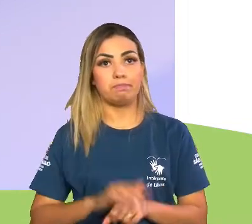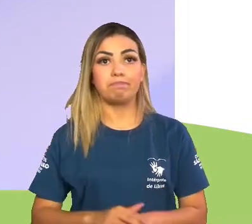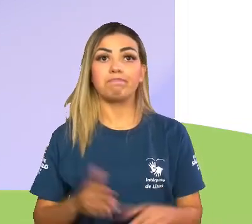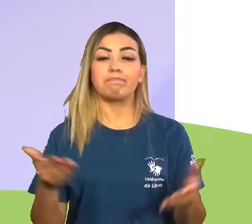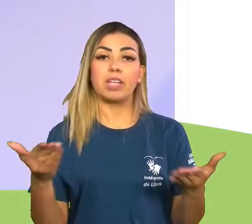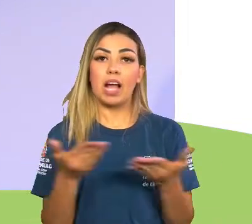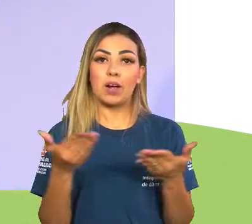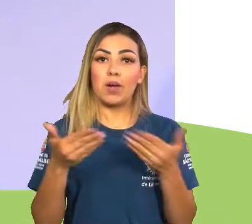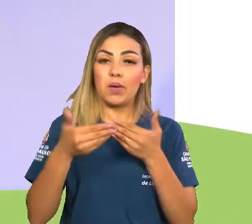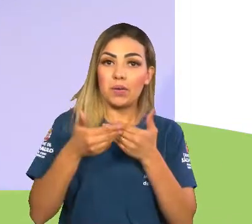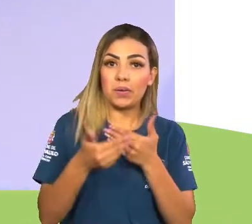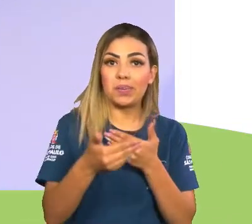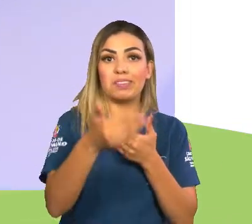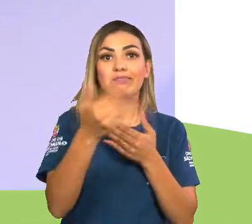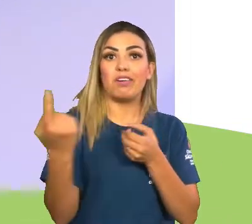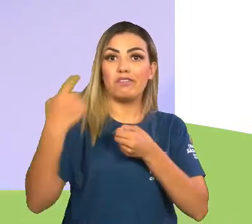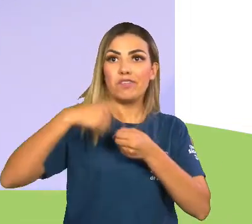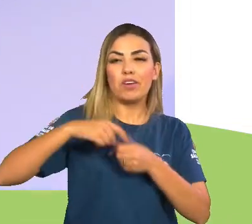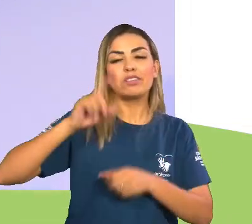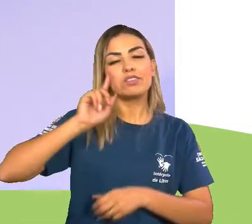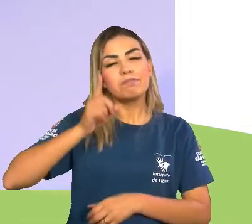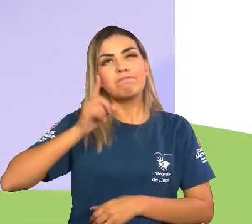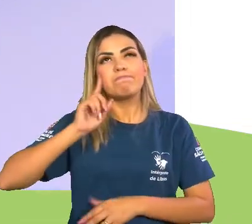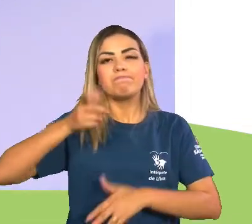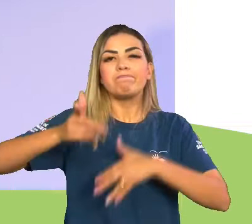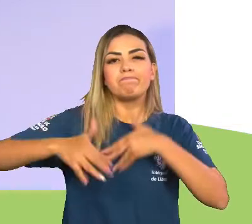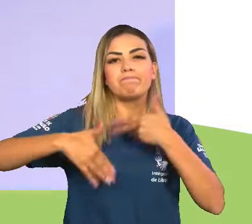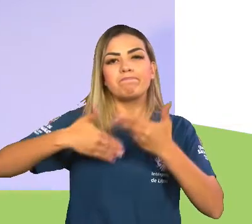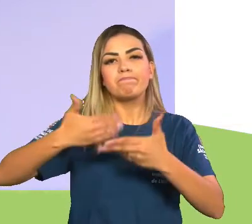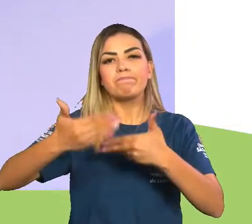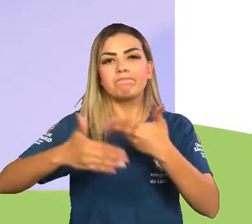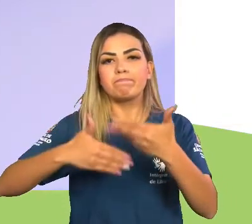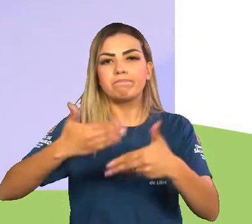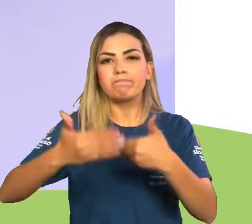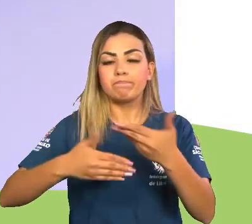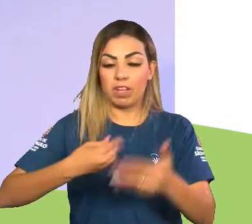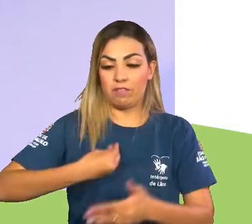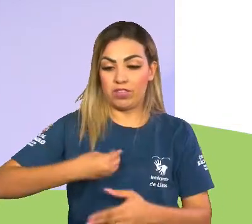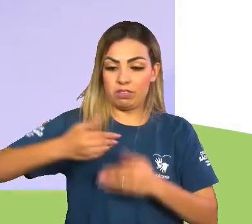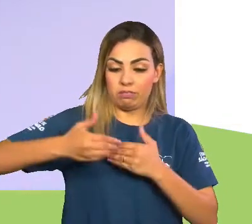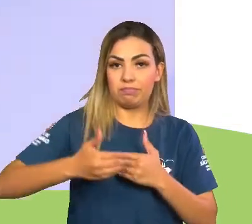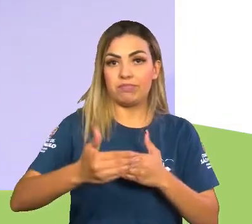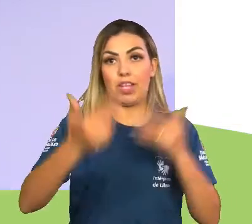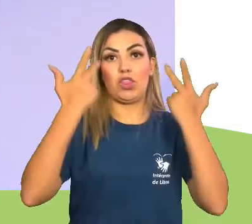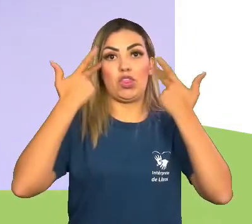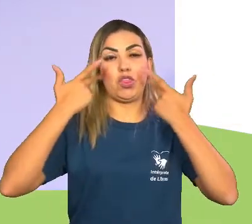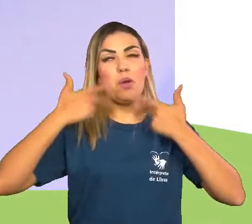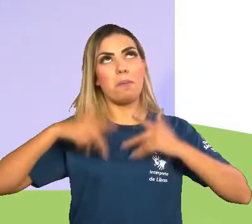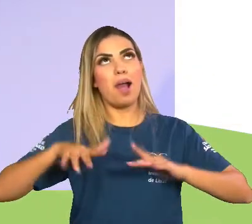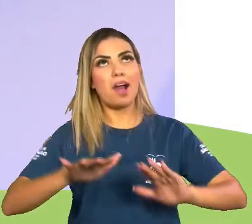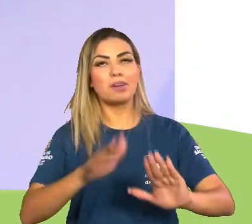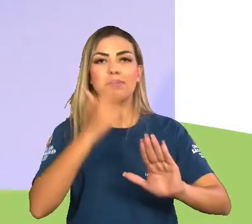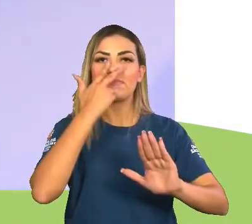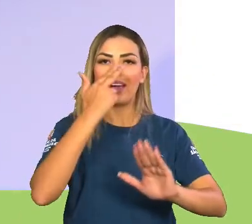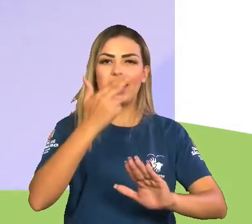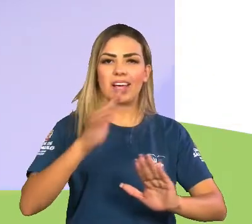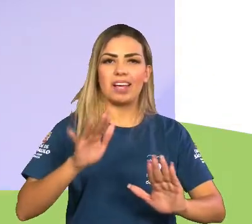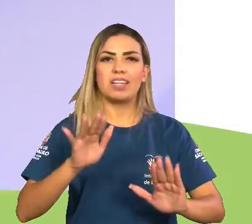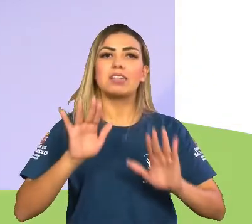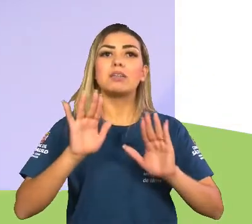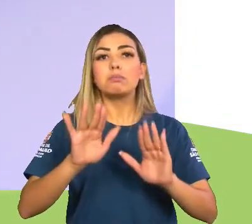vamos retornando nosso dia a dia e uma vida próxima à normalidade. Tudo isso graças